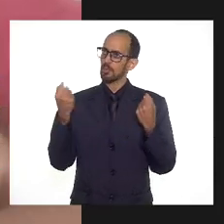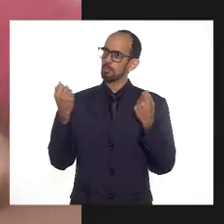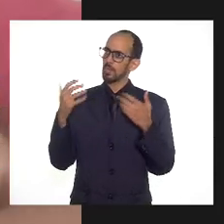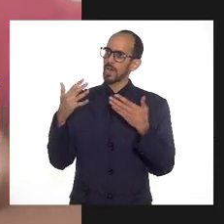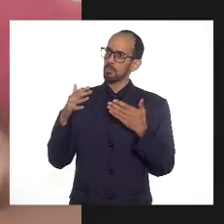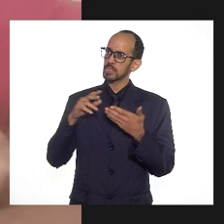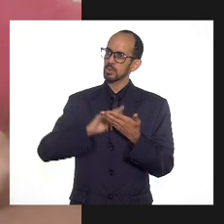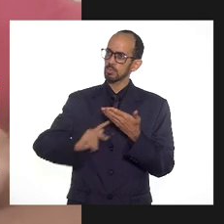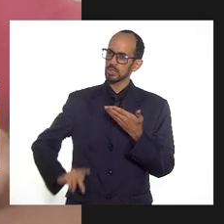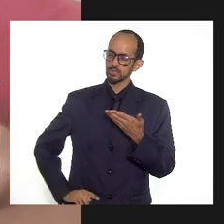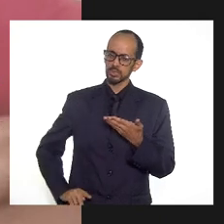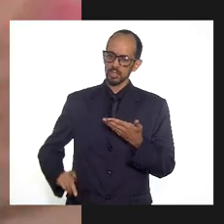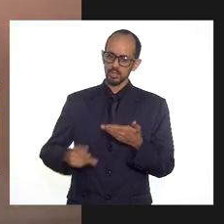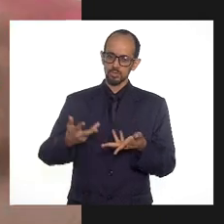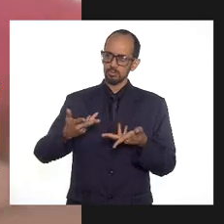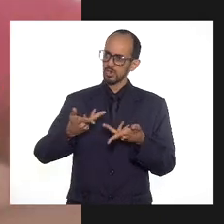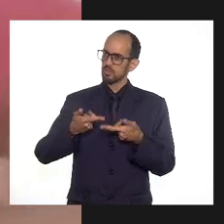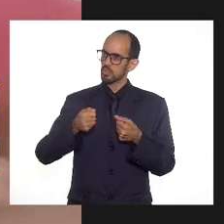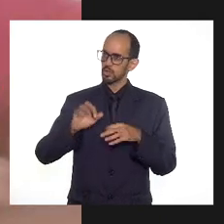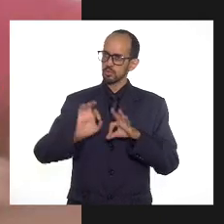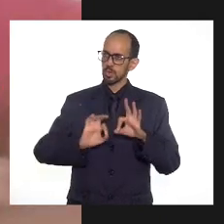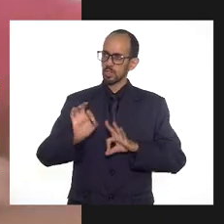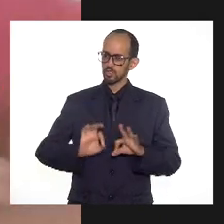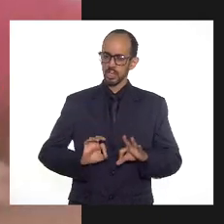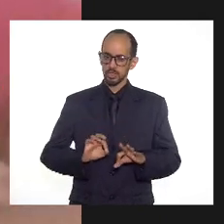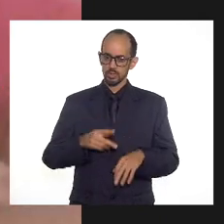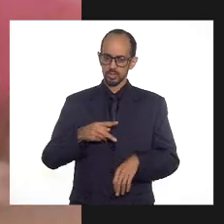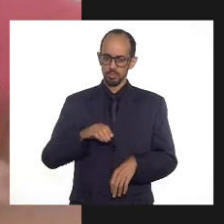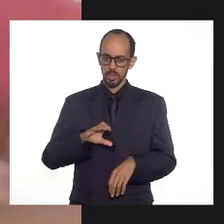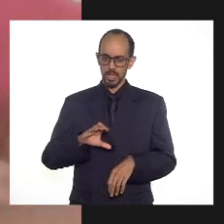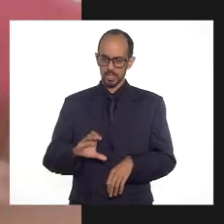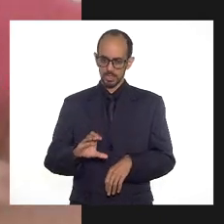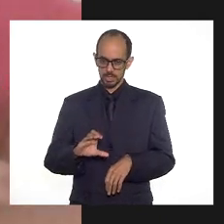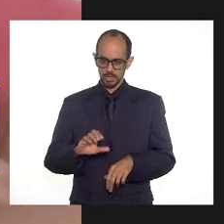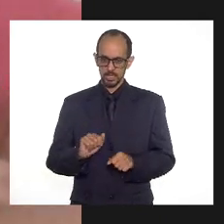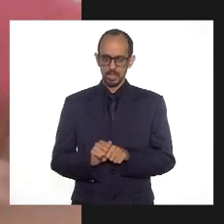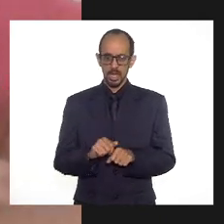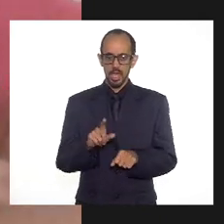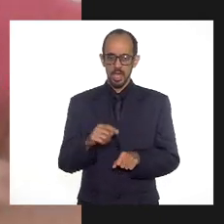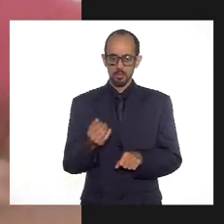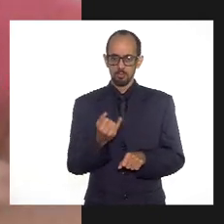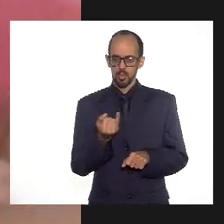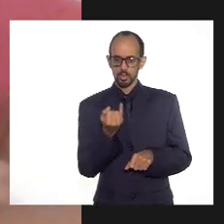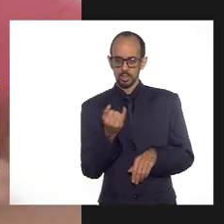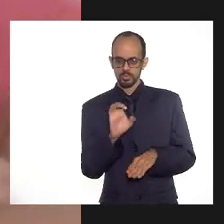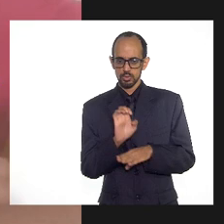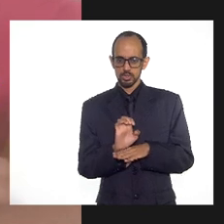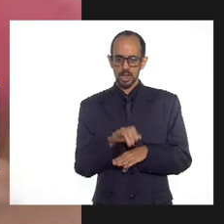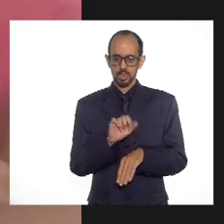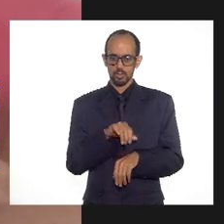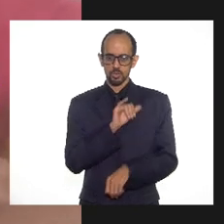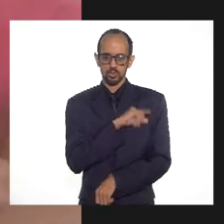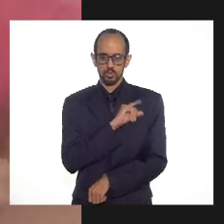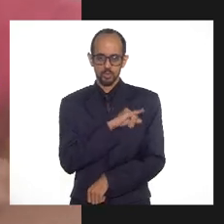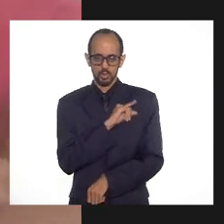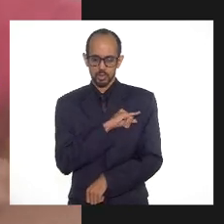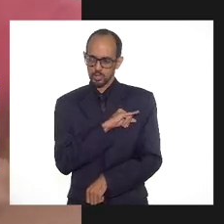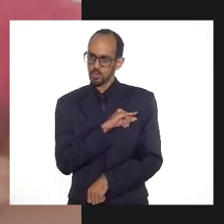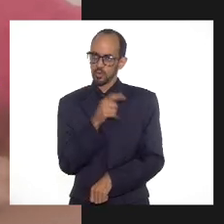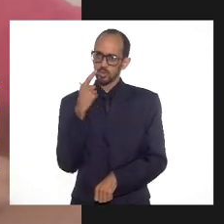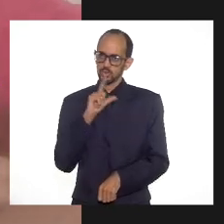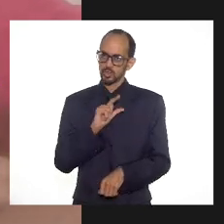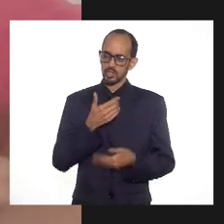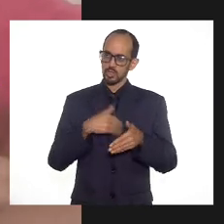presidente. Belíssimo projeto, essa PEC. Eu acho que é importante o Estado de Janeiro ter esse fundo soberano